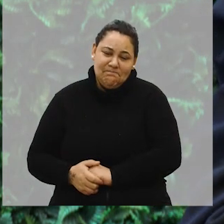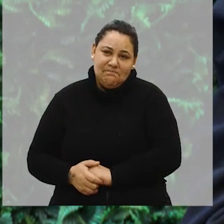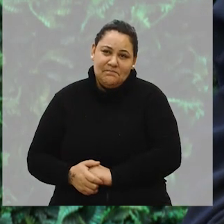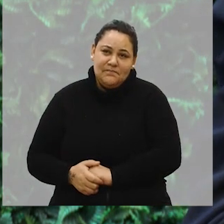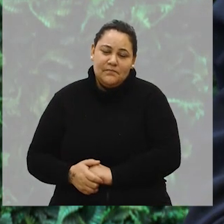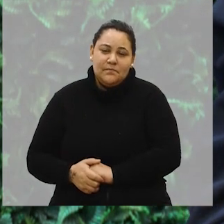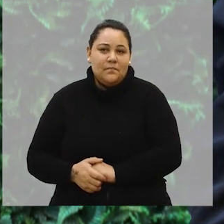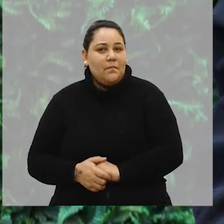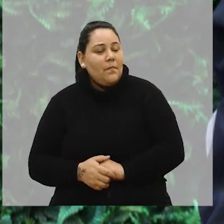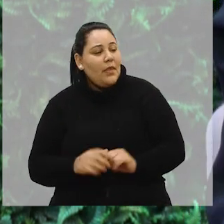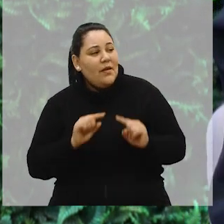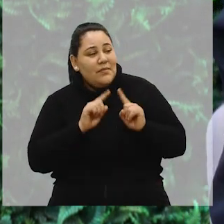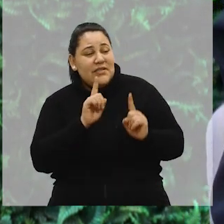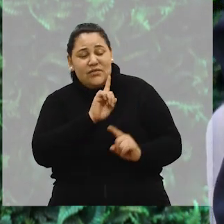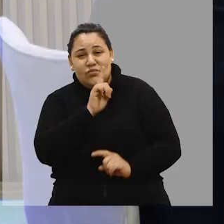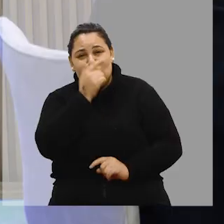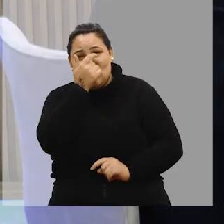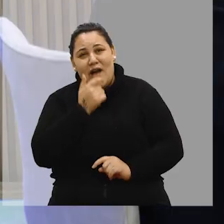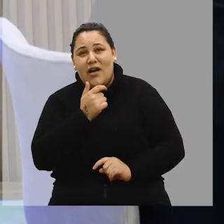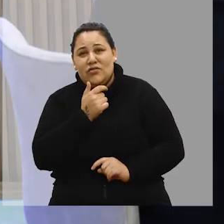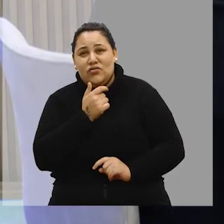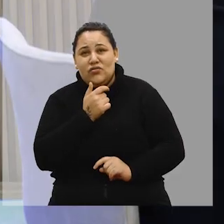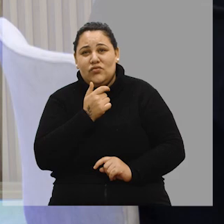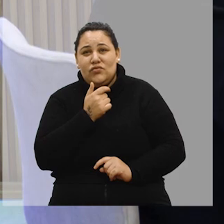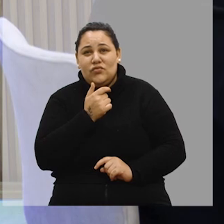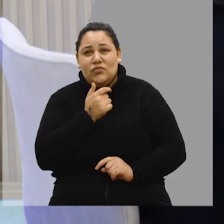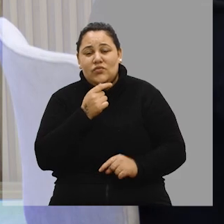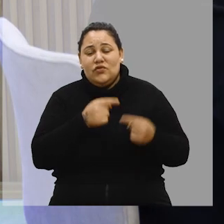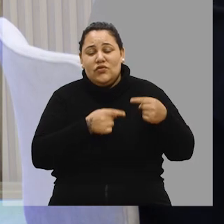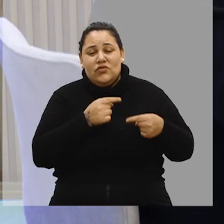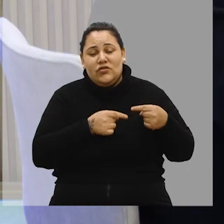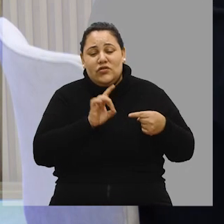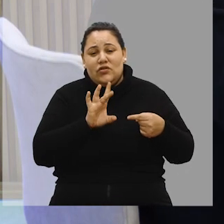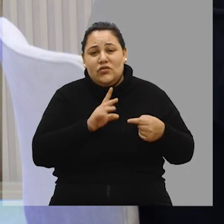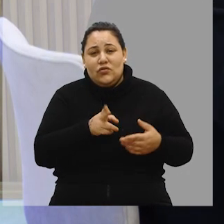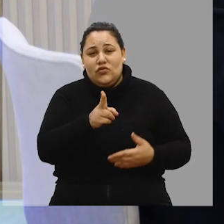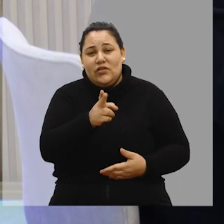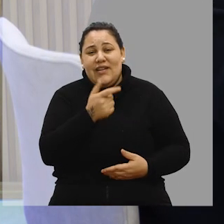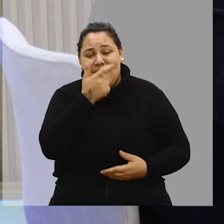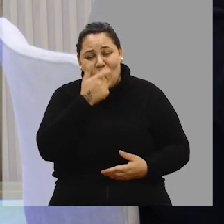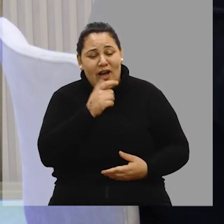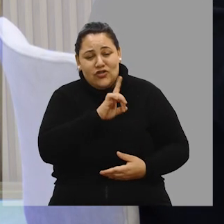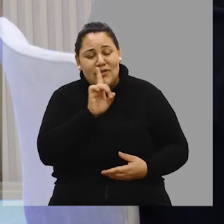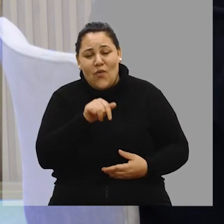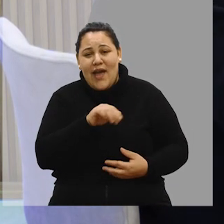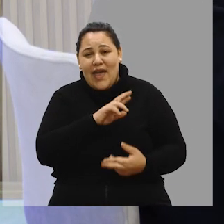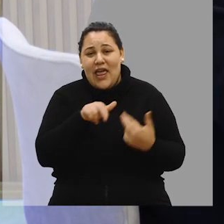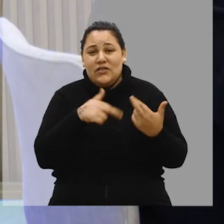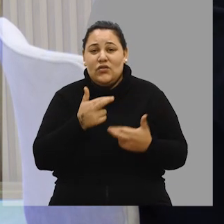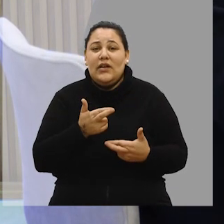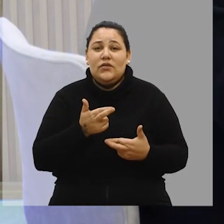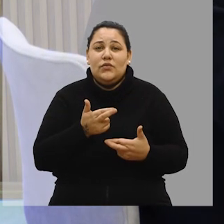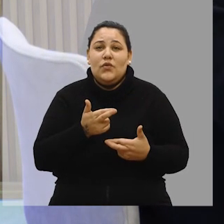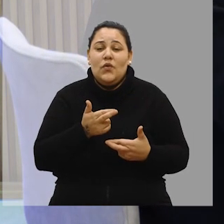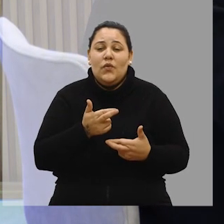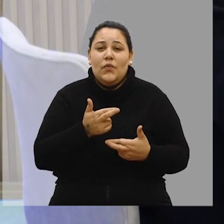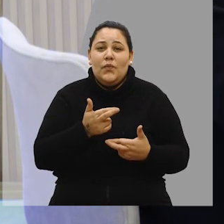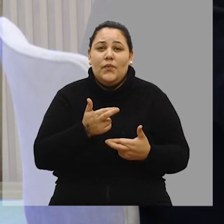Então... Mas eu não acho que... me jogo para a mesa para nós debatermos isso, mas eu acho, Braga, que não é nem em relação a ser